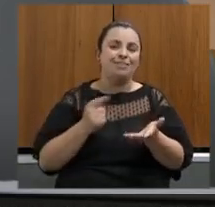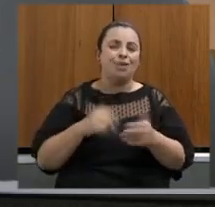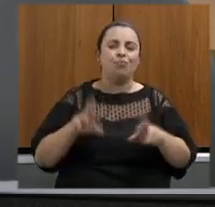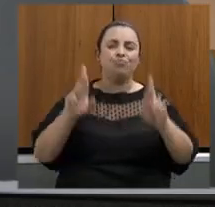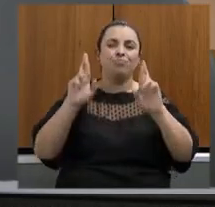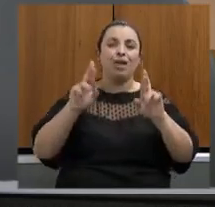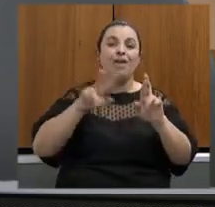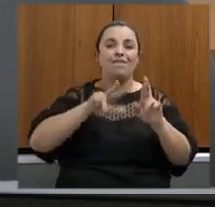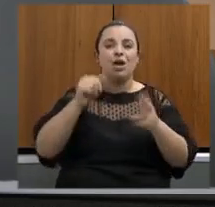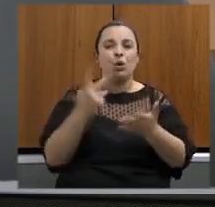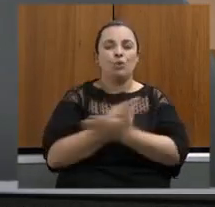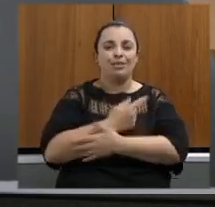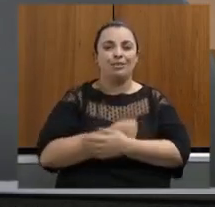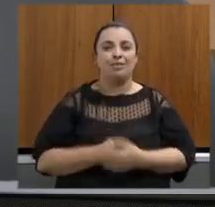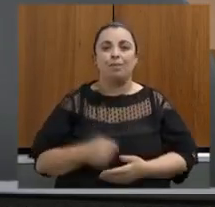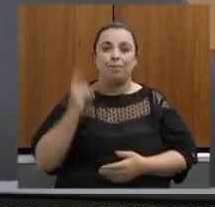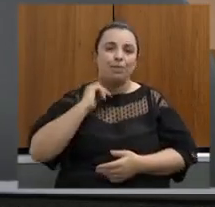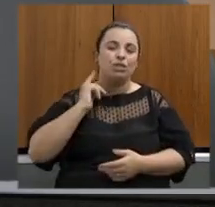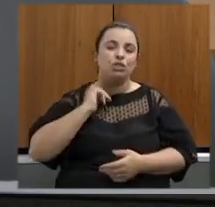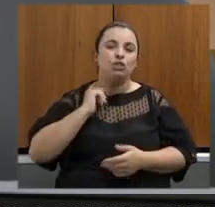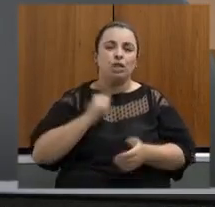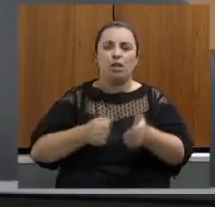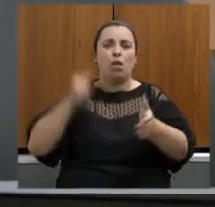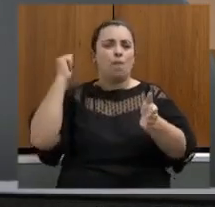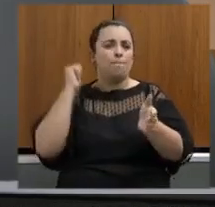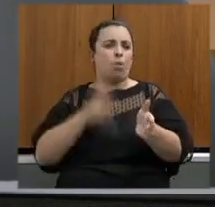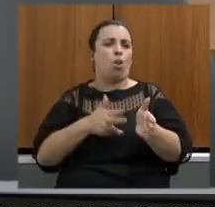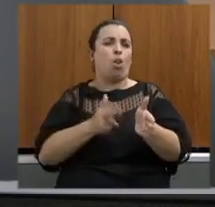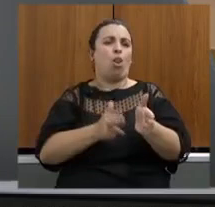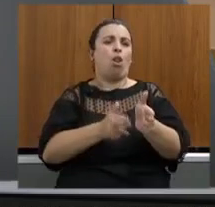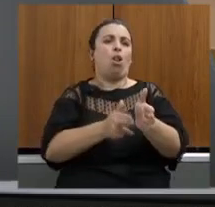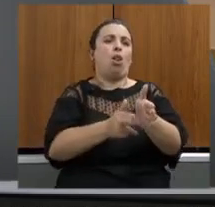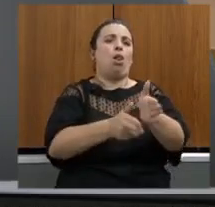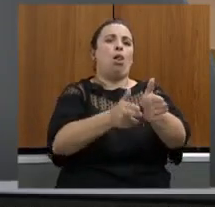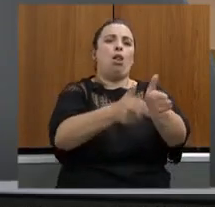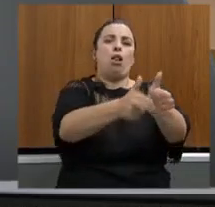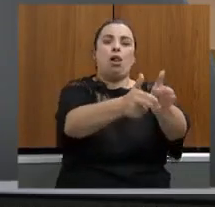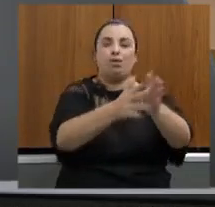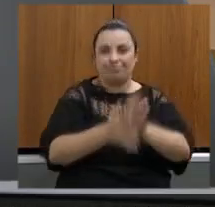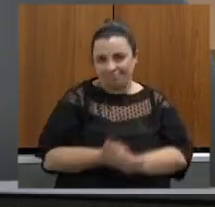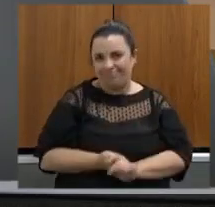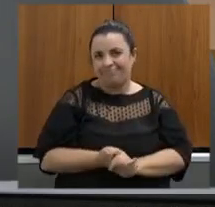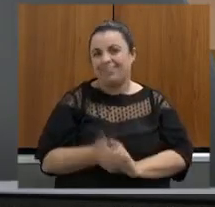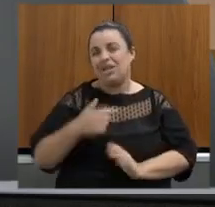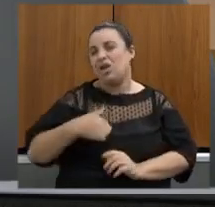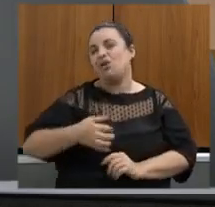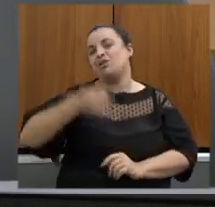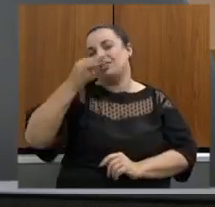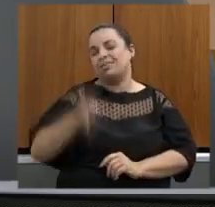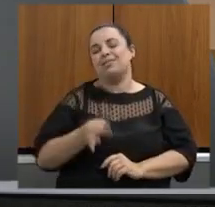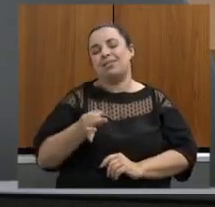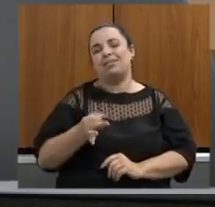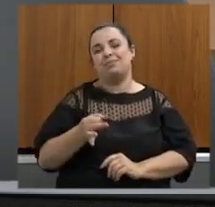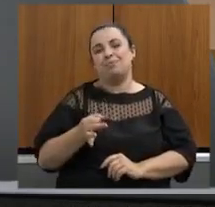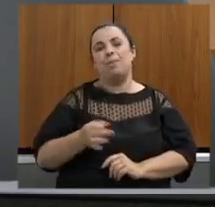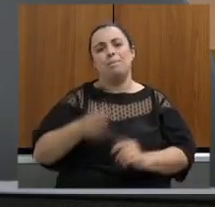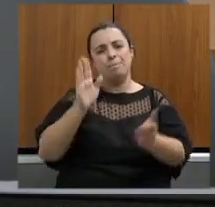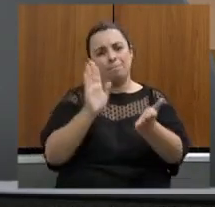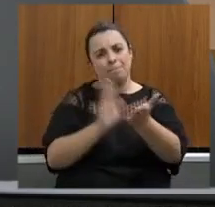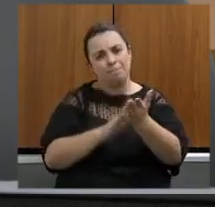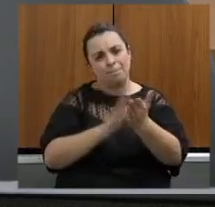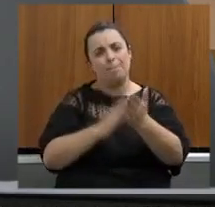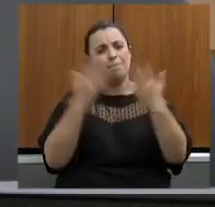eu ando por Minas Gerais e estou lá na ponta detectando isso então mais uma vez para encerrar minha fala é parabéns